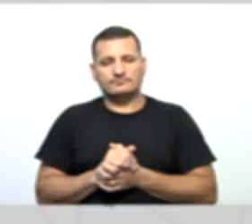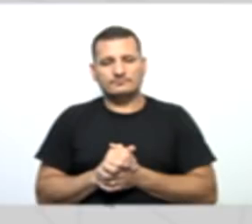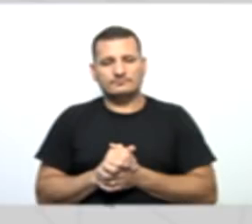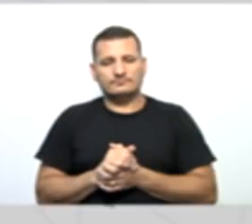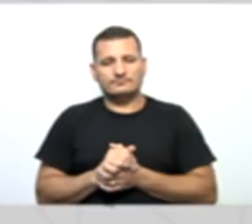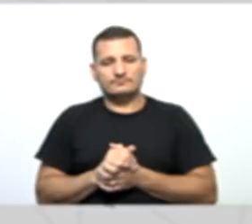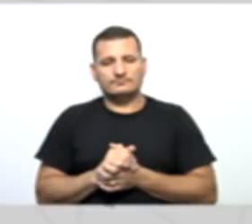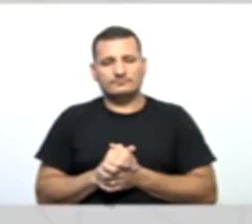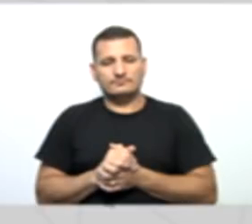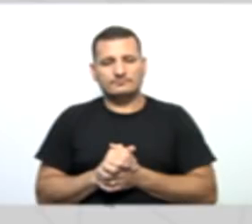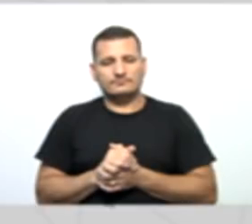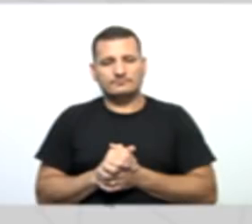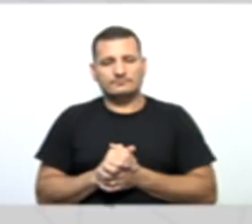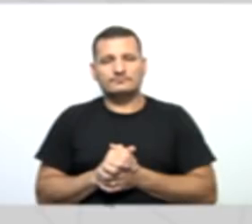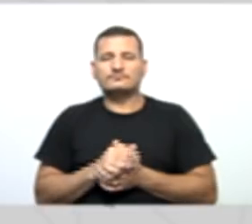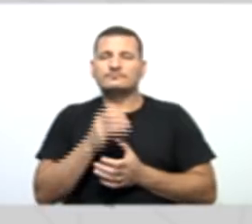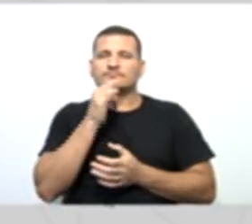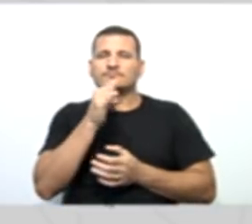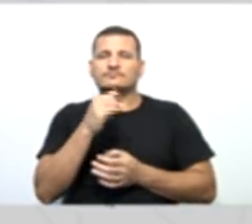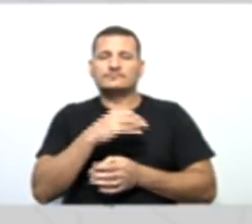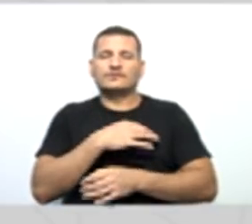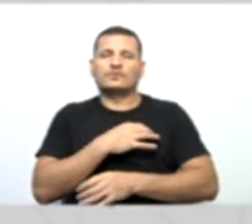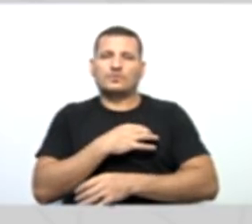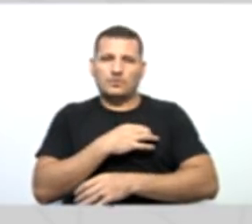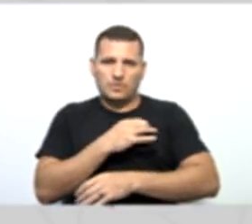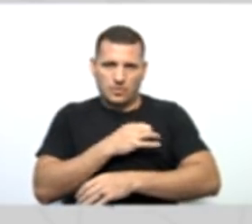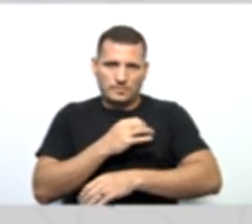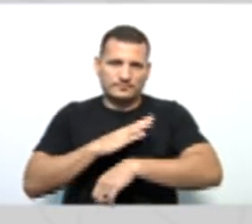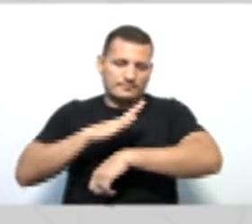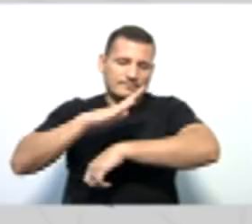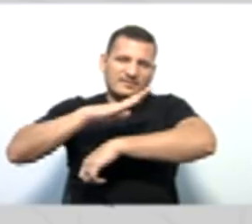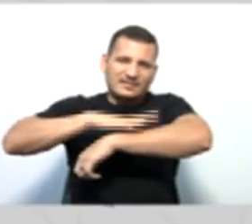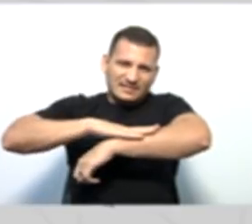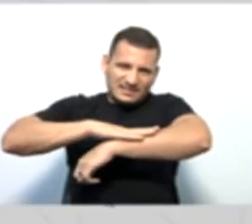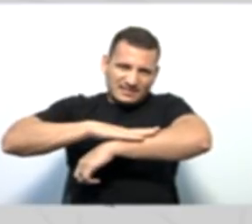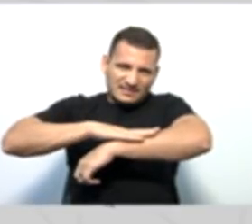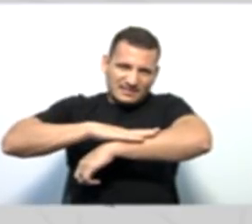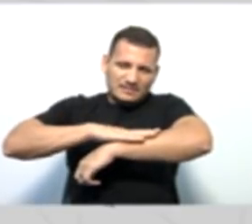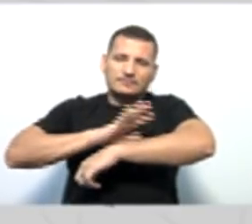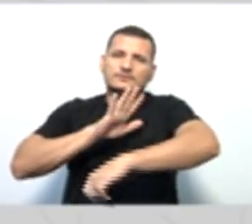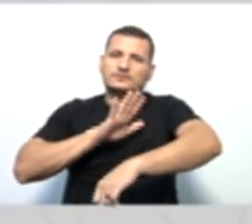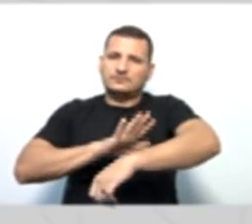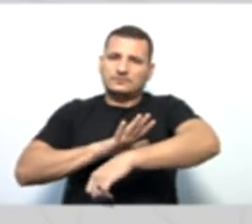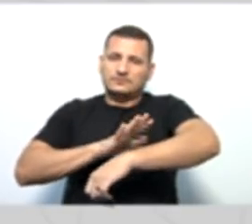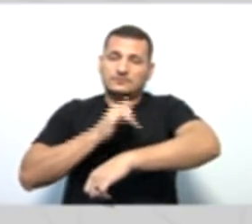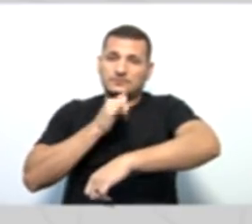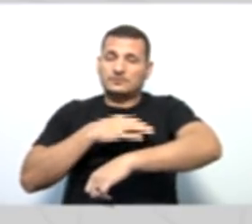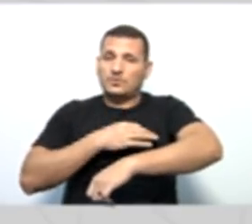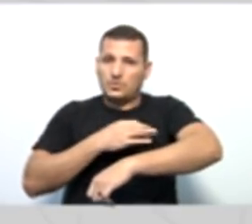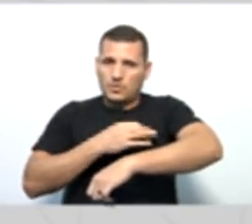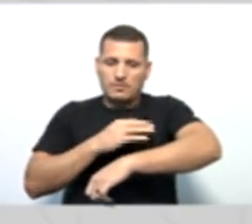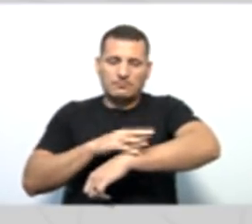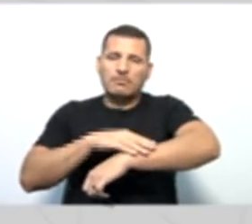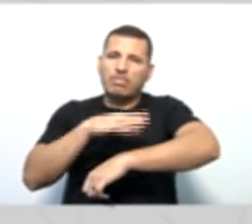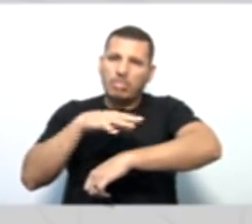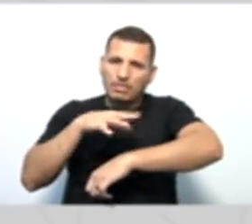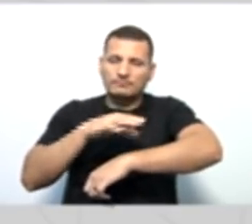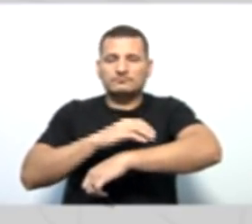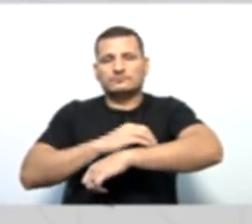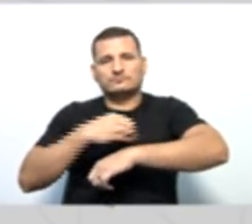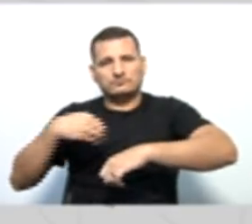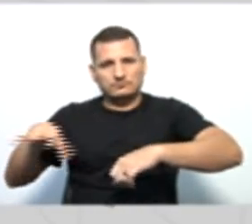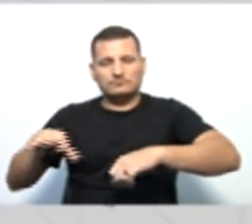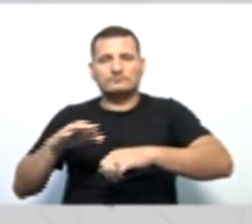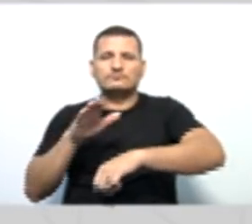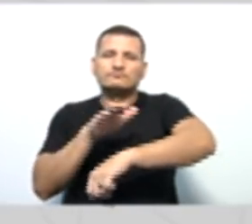após a queimadura. Se a roupa estiver grudada, deixa quietinho. Então só se a roupa não estiver grudada, não foi queimada, você tira. Colocar compressas frias